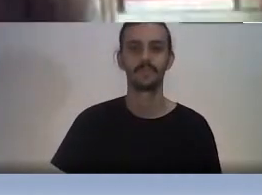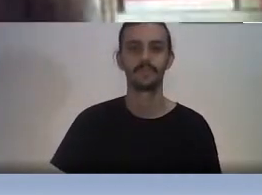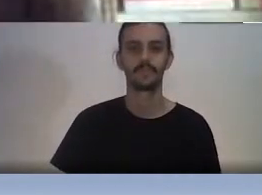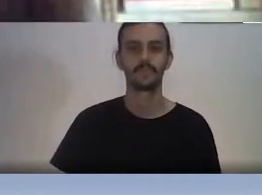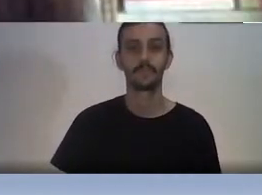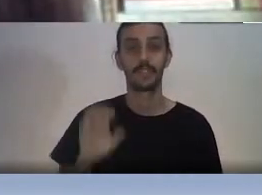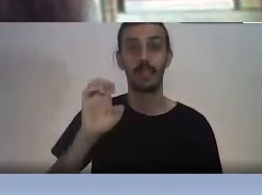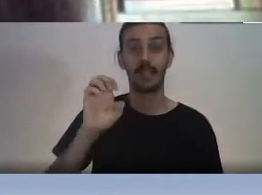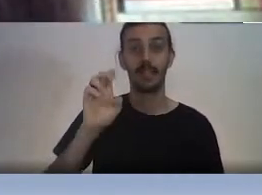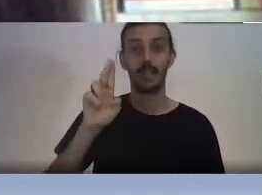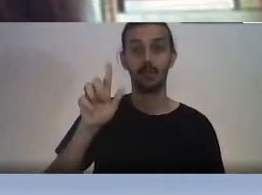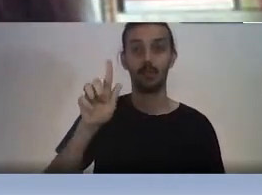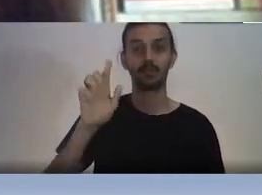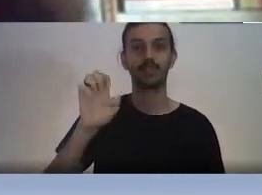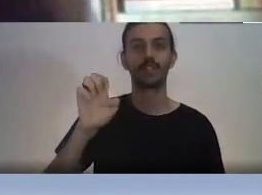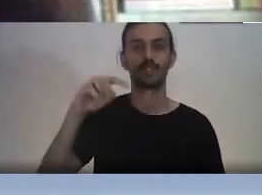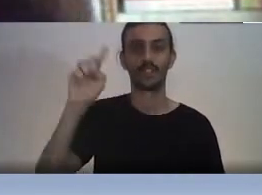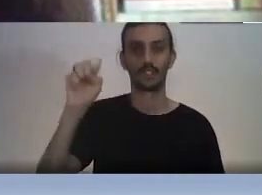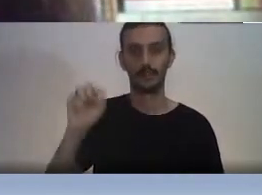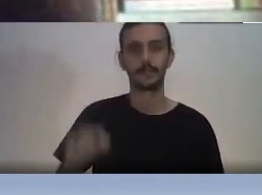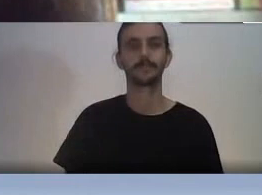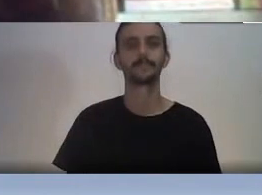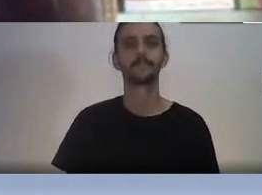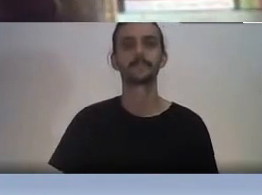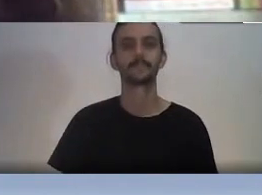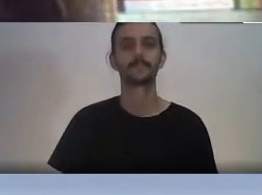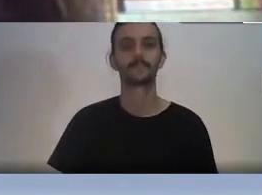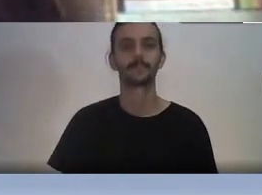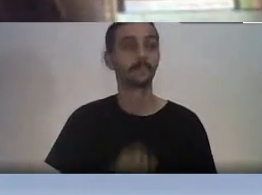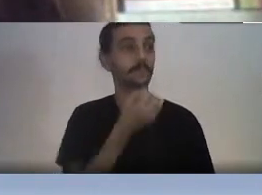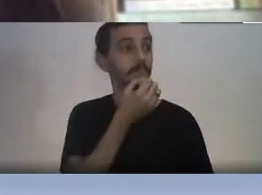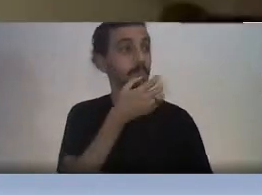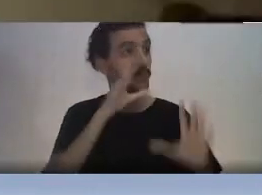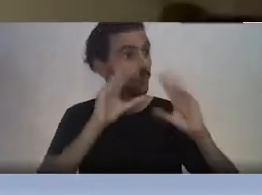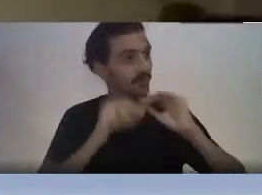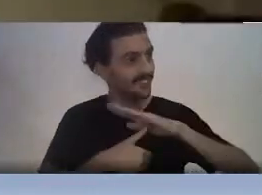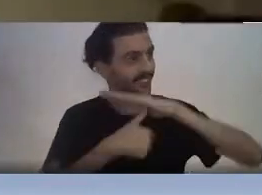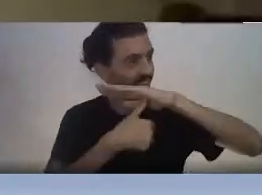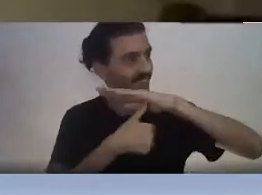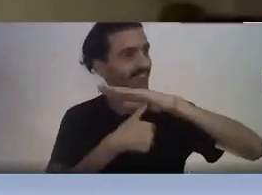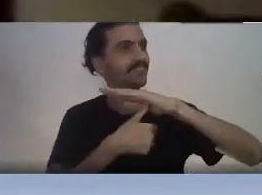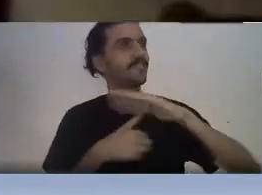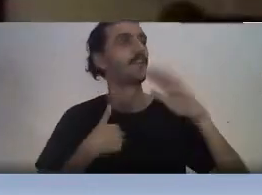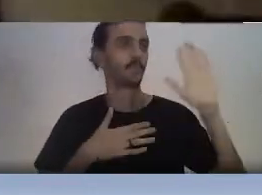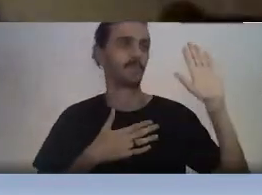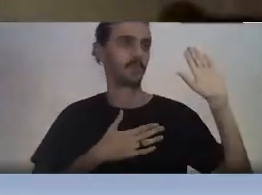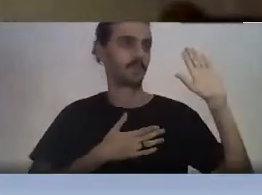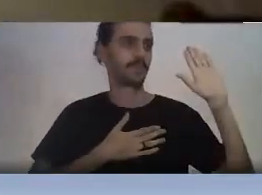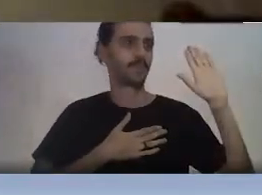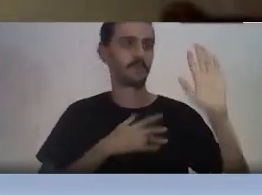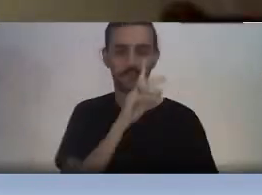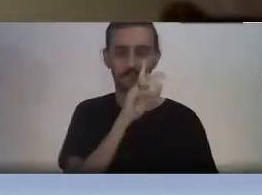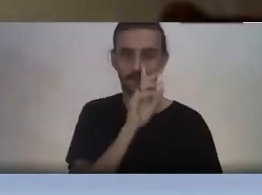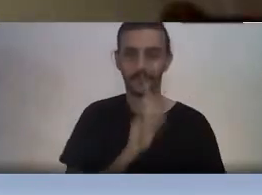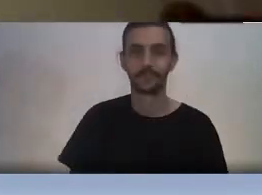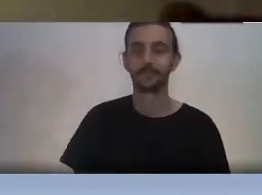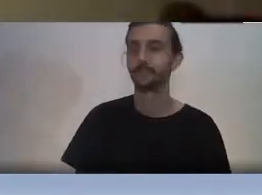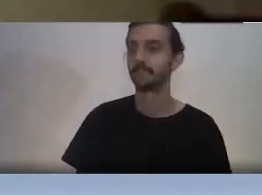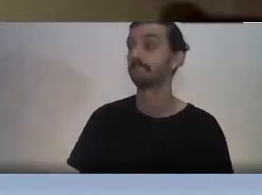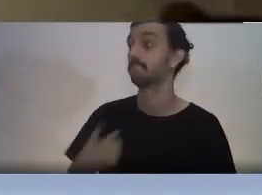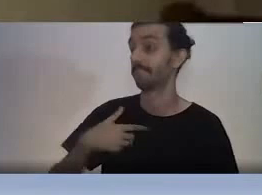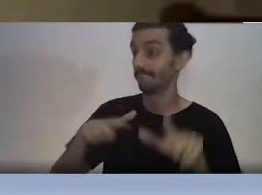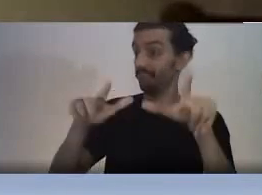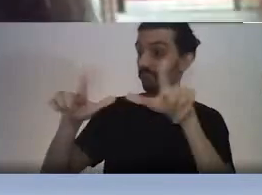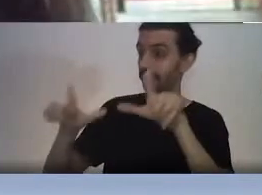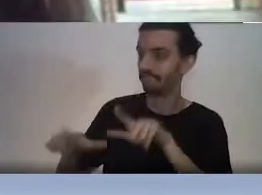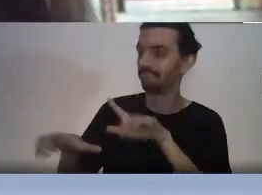Euge Eliantos Stum. Boa noite, reitora. Assim eu prometo. Eu lhe concedo